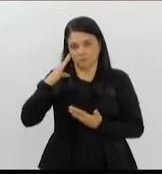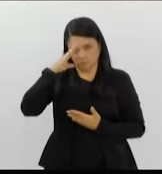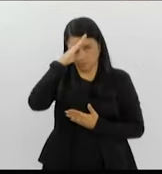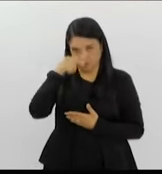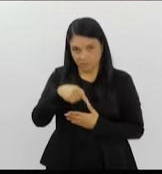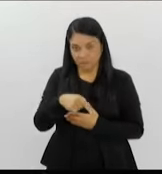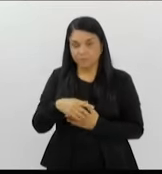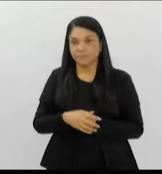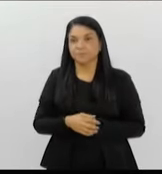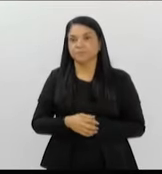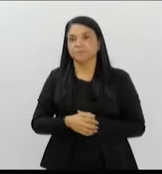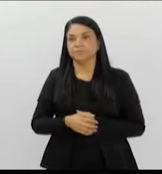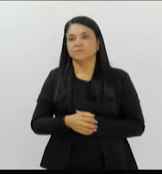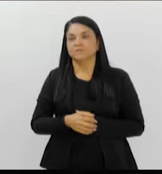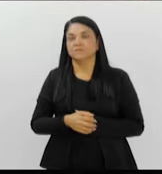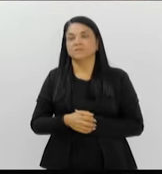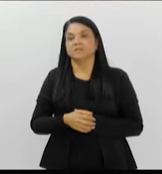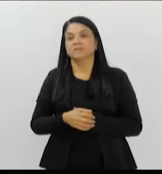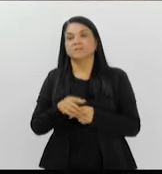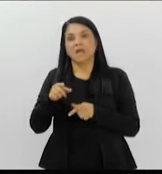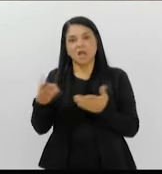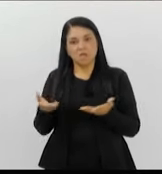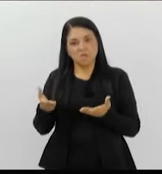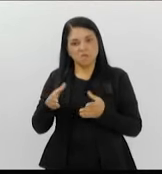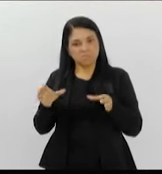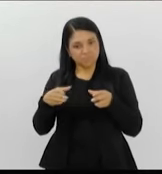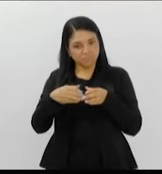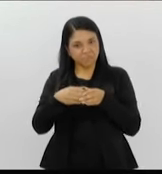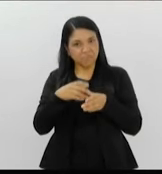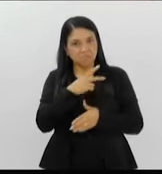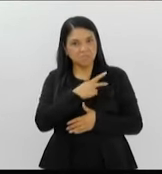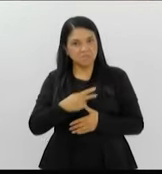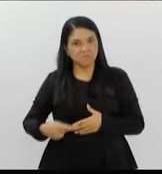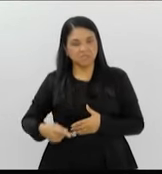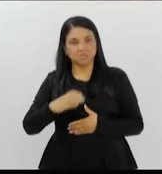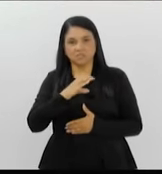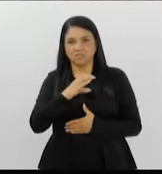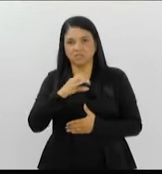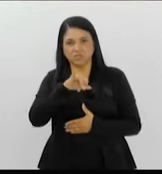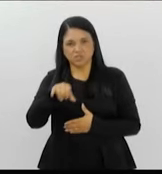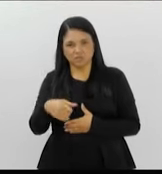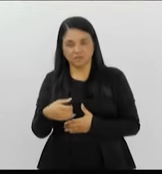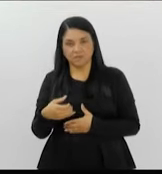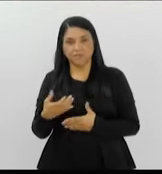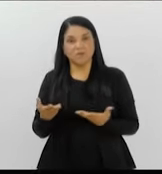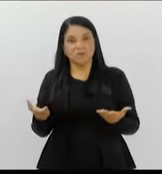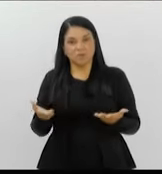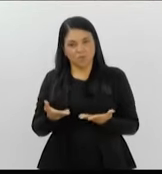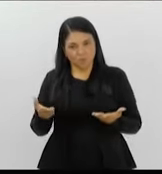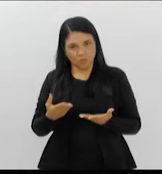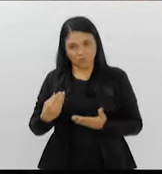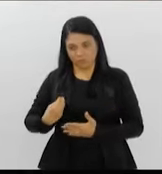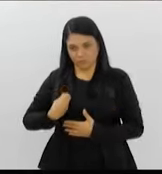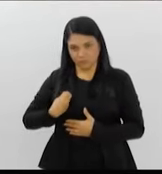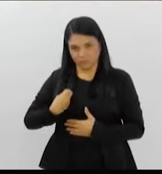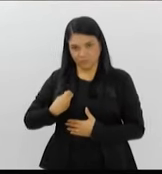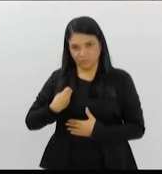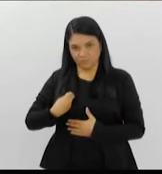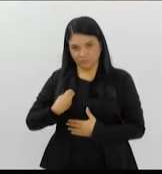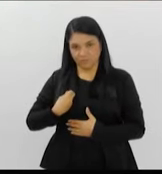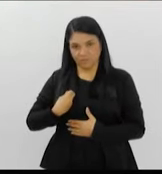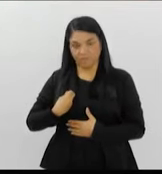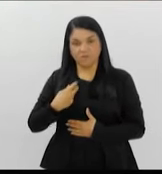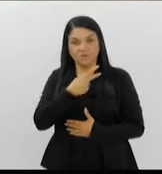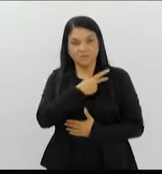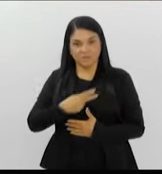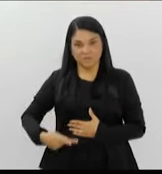esse deputado ser presidente da Comissão de Constituição e Justiça da Casa. Hoje, a gente tem que conviver com o fato que o presidente da